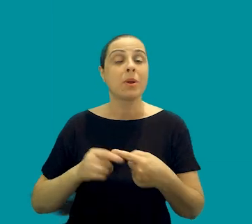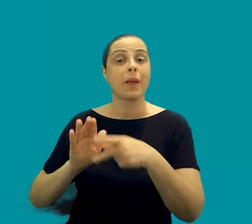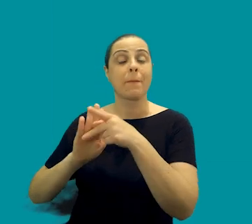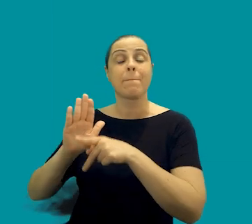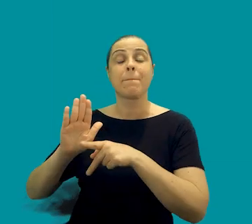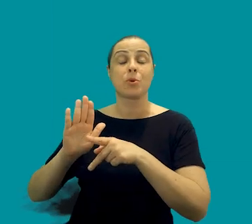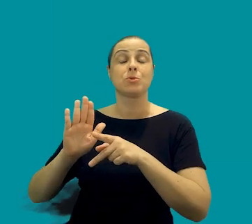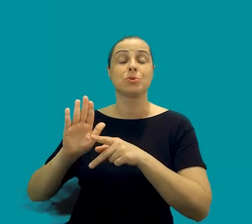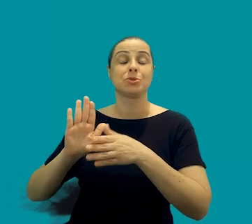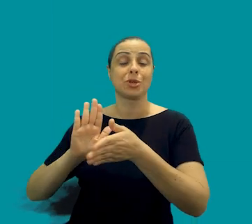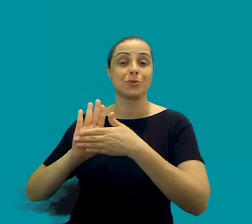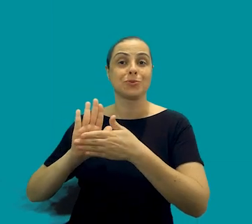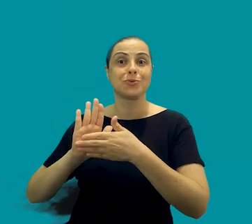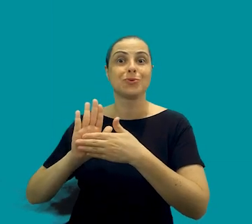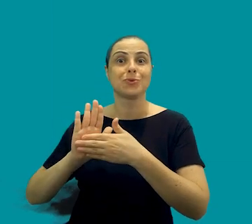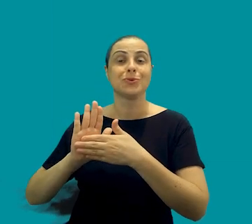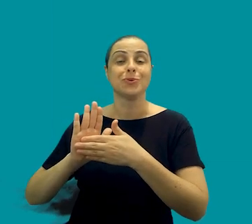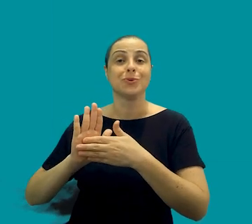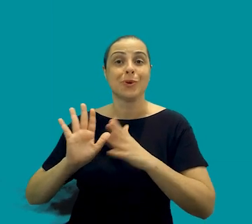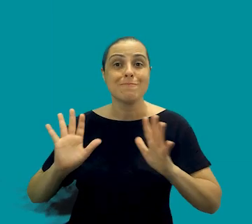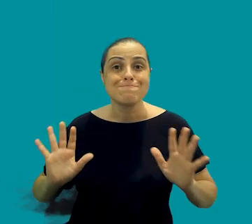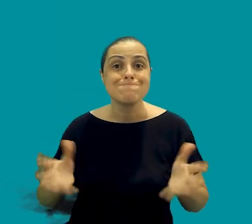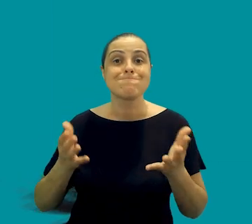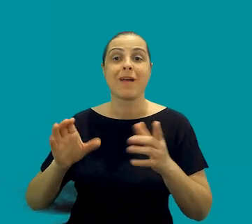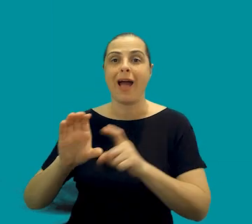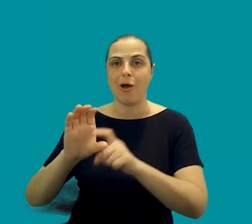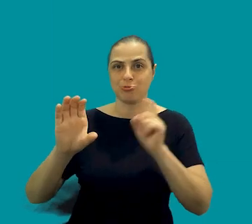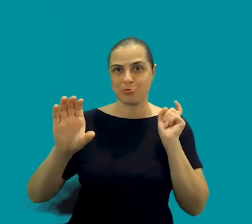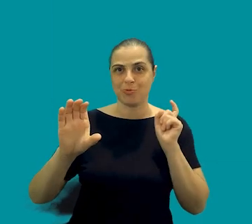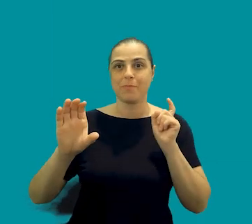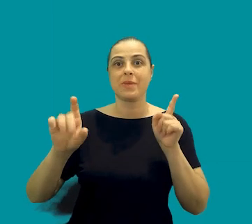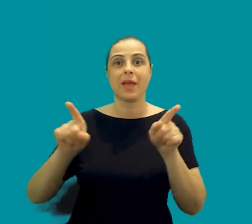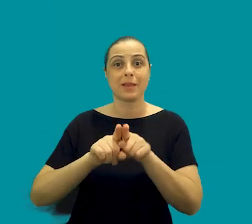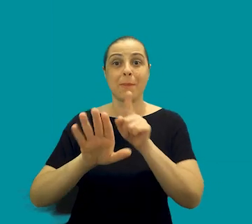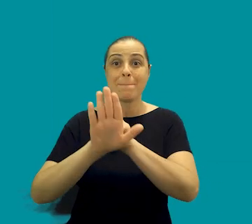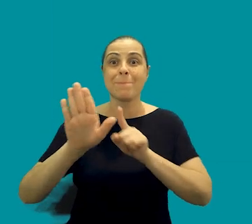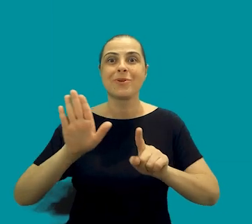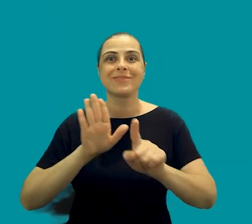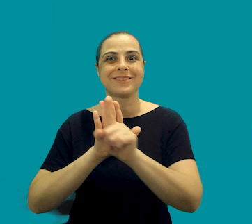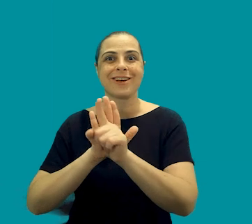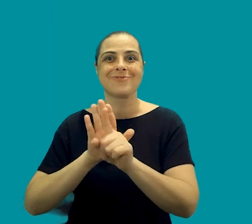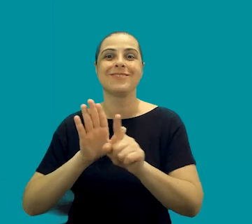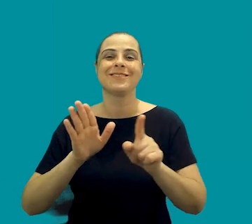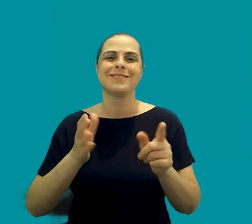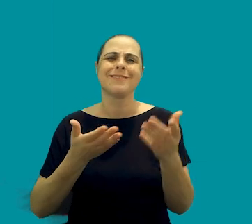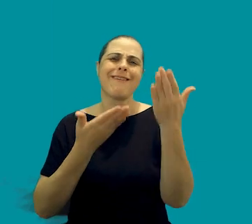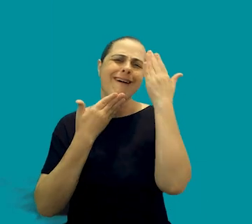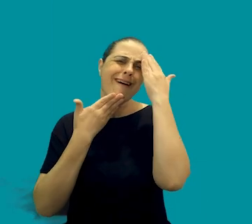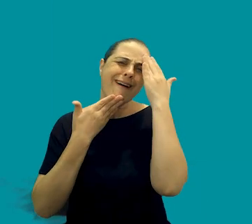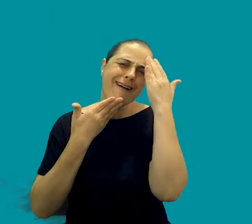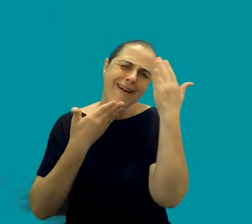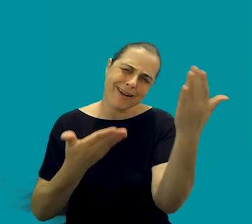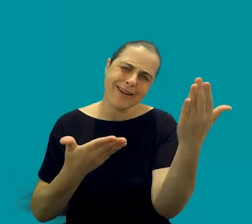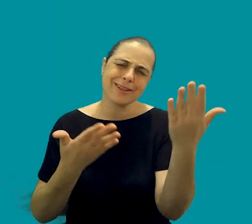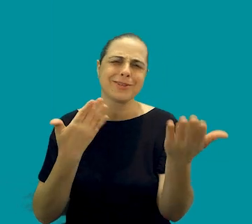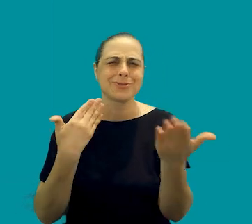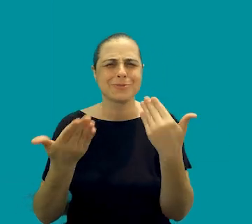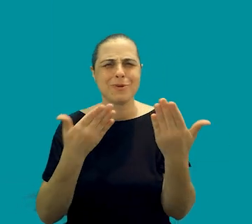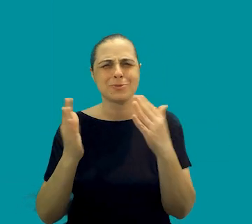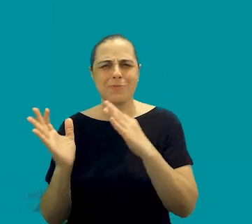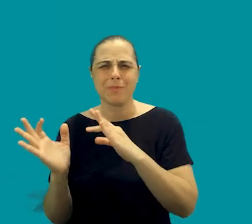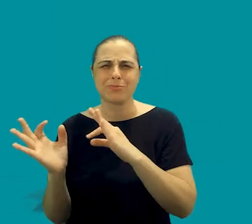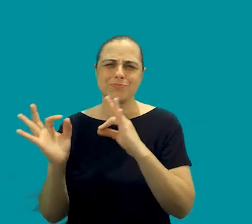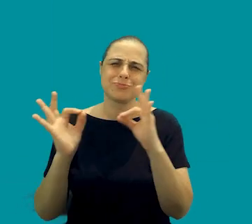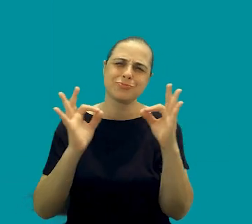gerem autonomia e despertem esse protagonismo do jovem. Então, eu queria agradecer o tempo de vocês, esse